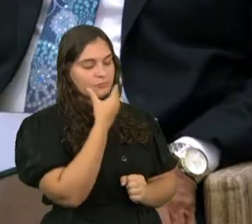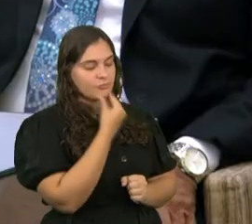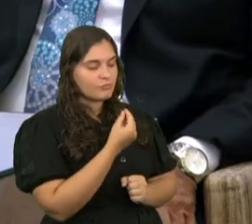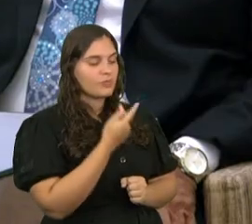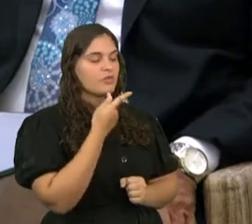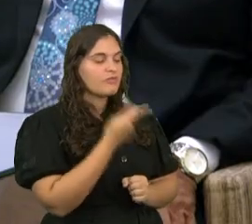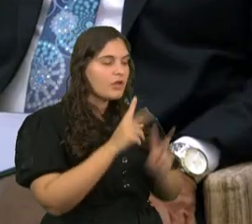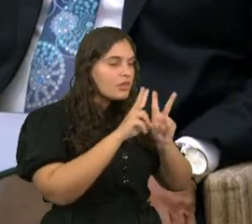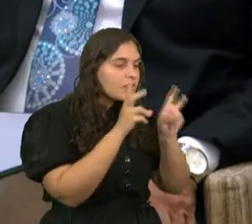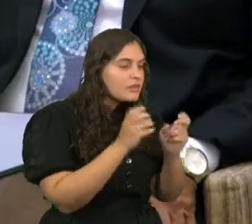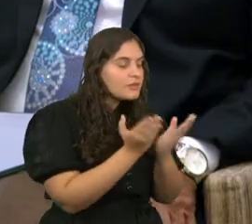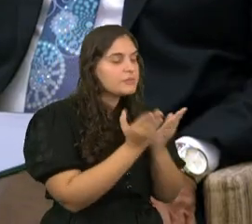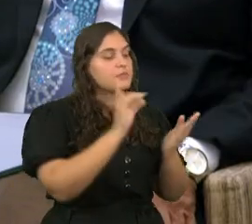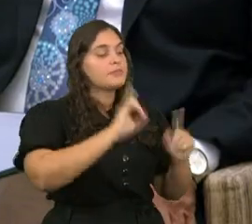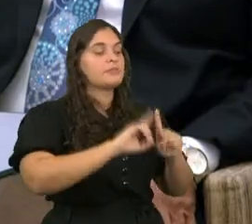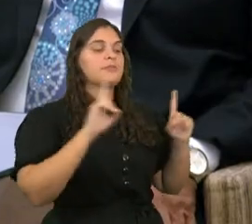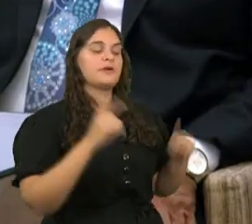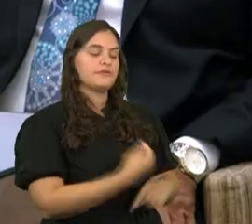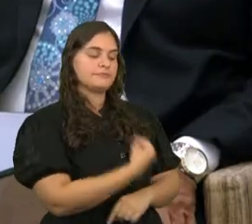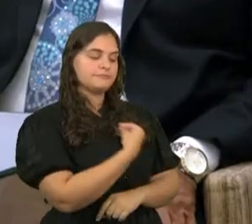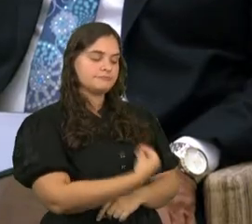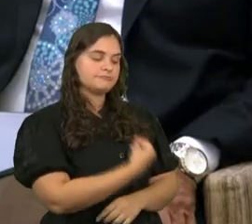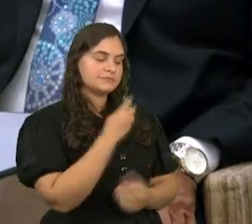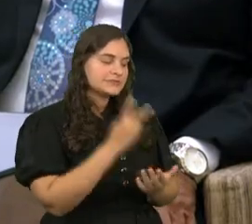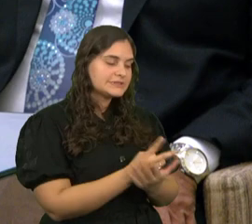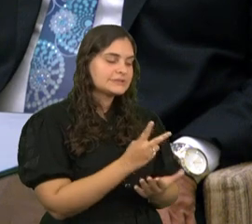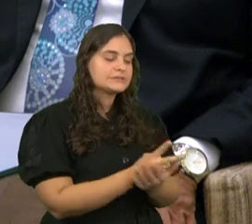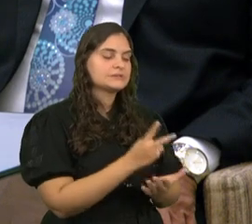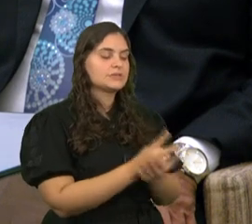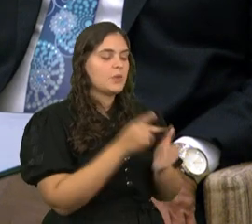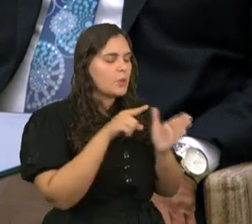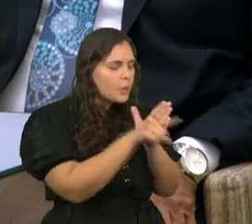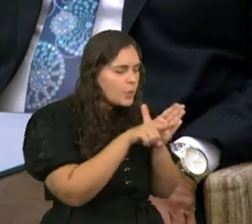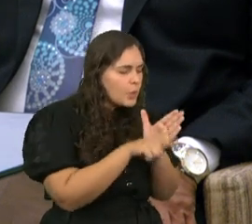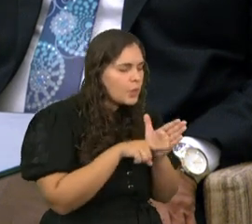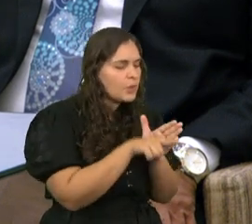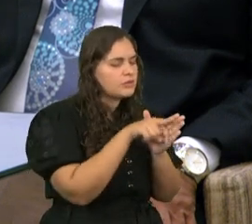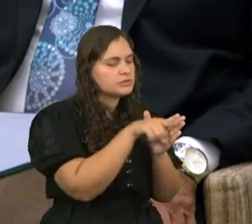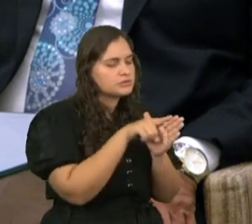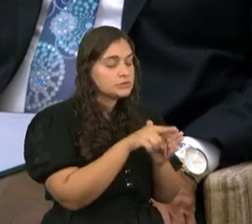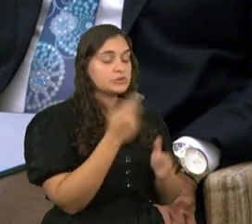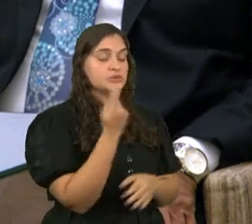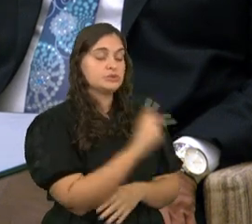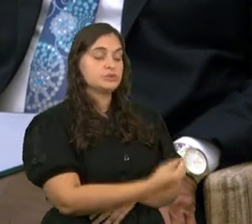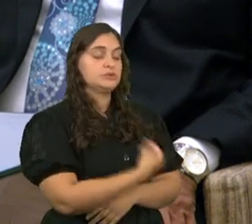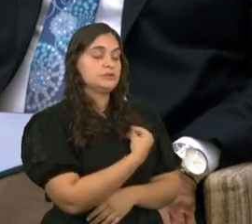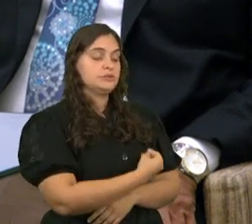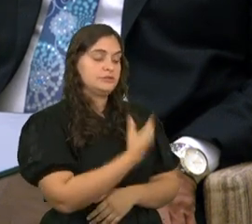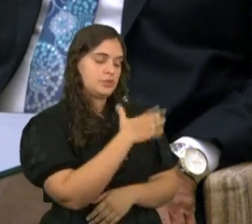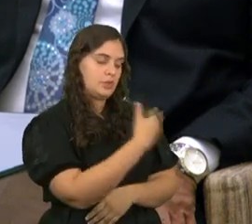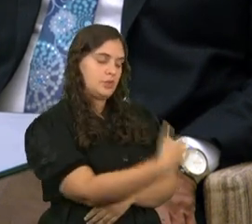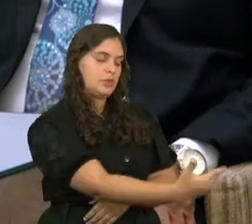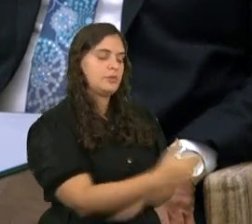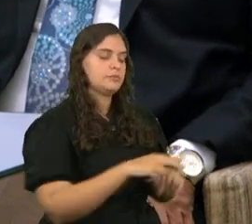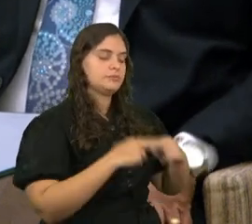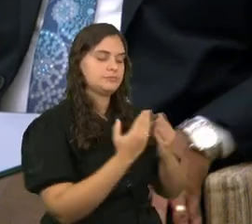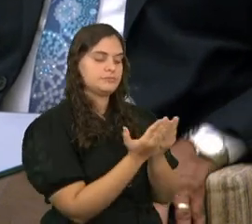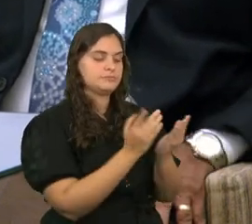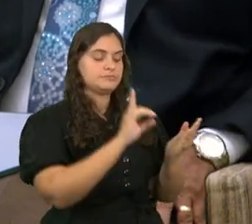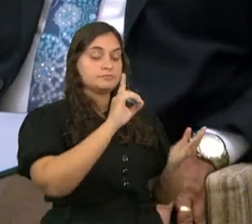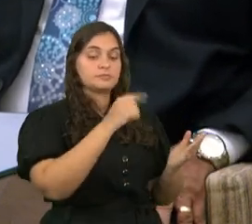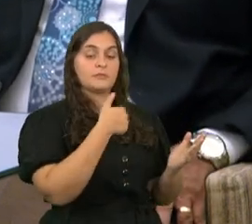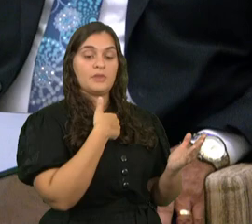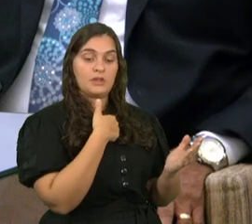palavra, mas que vive e examina a sua jornada, a sua estrada por ela. E eu vou, para